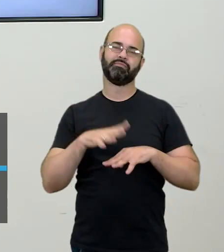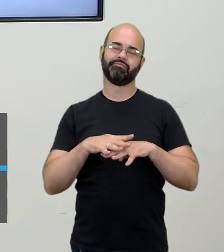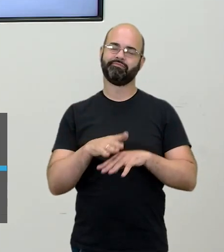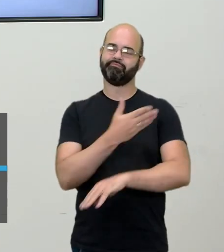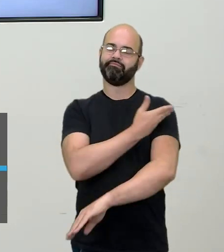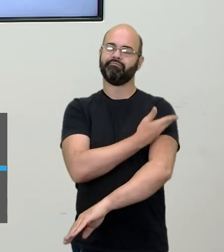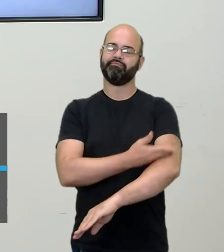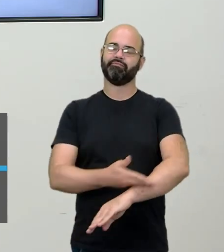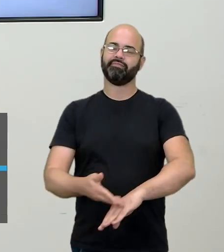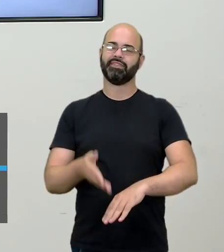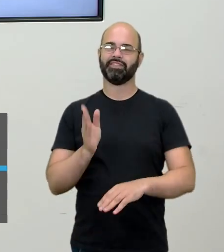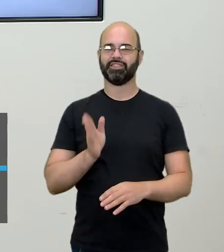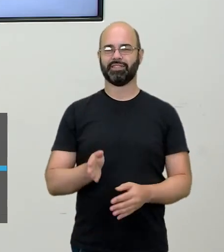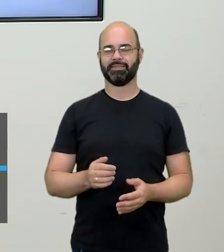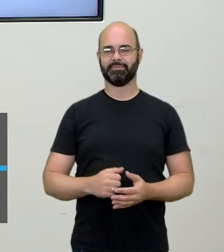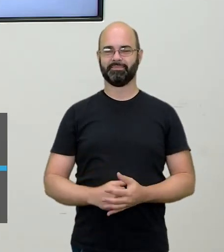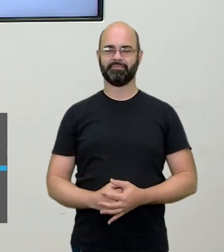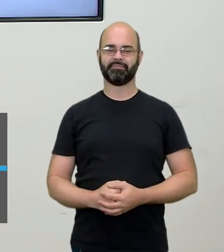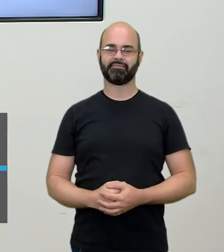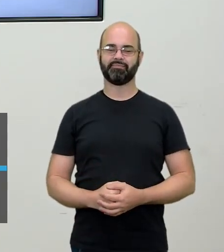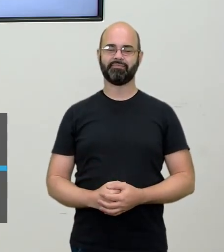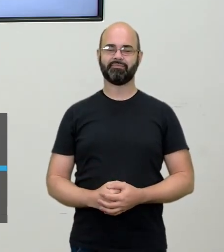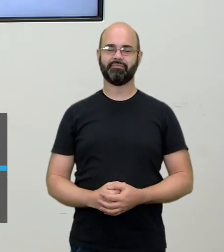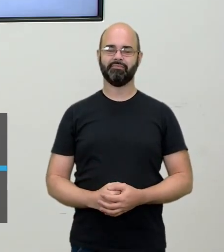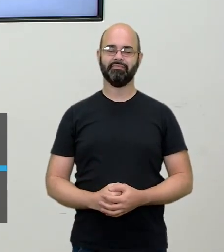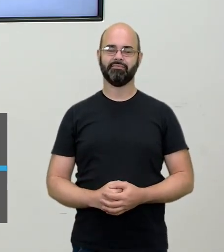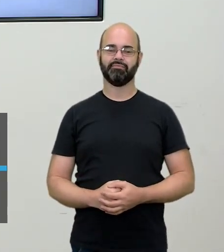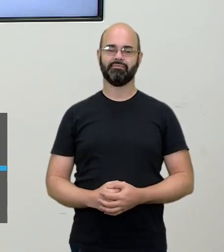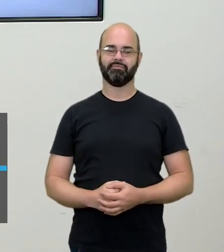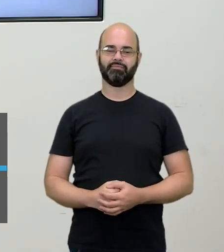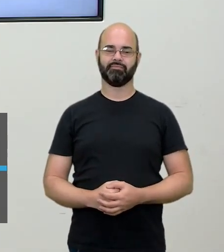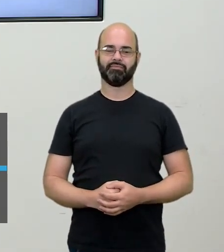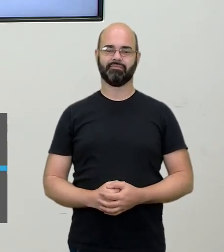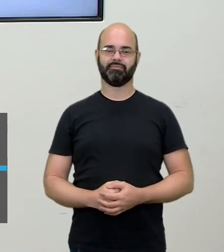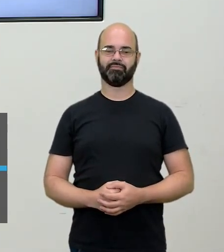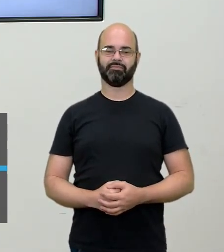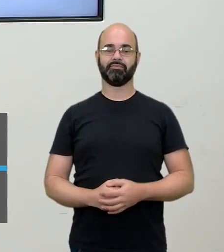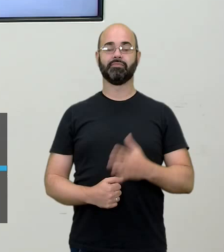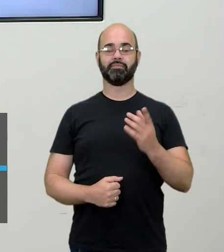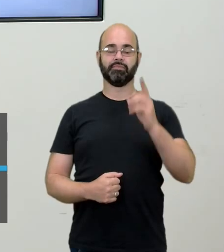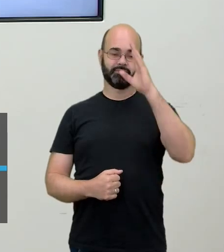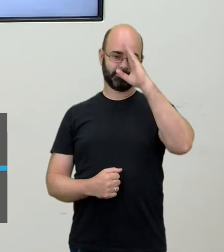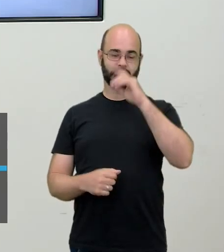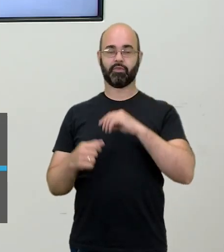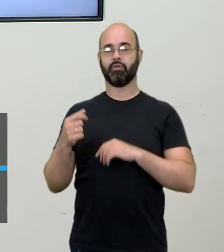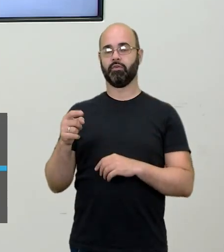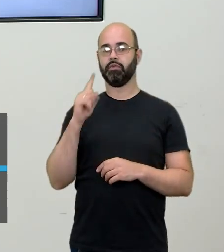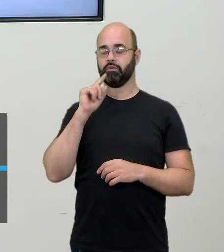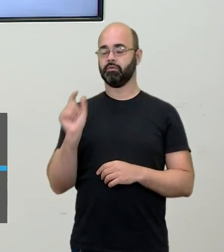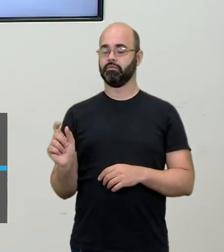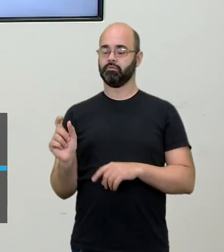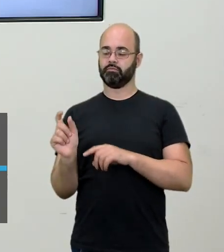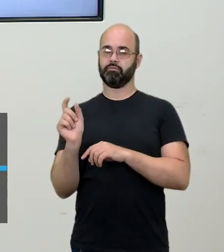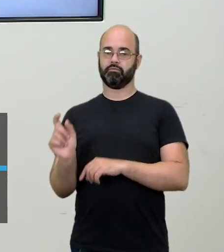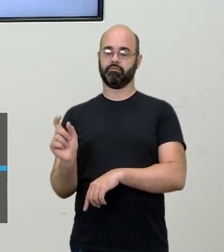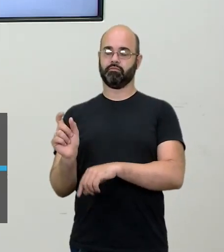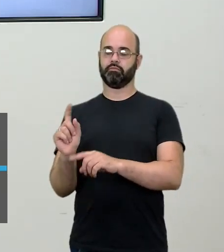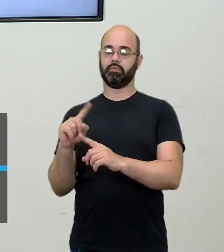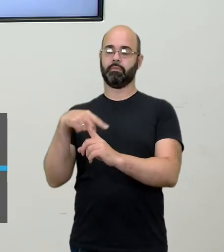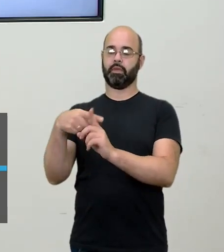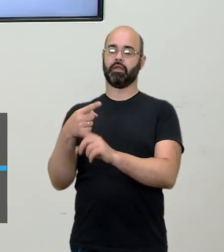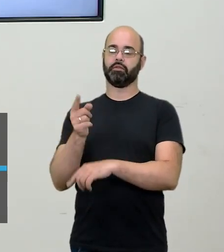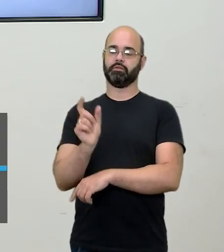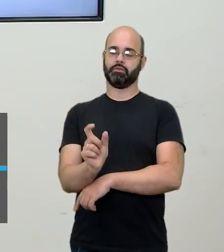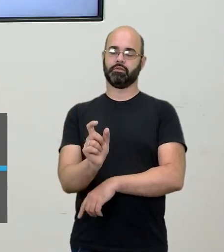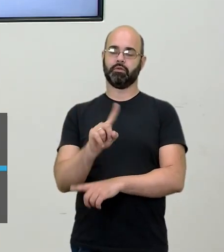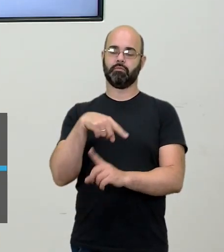é muito conhecido, tá? Então a ideia basicamente é essa, né? Que você some todos os termos, tá ok? E